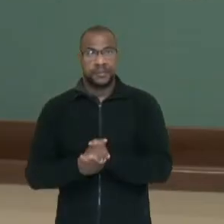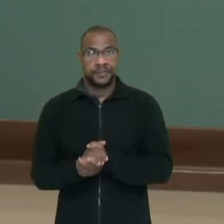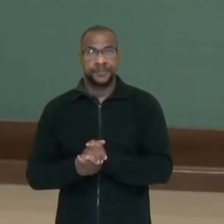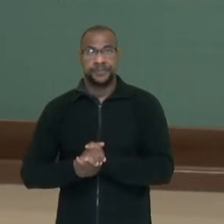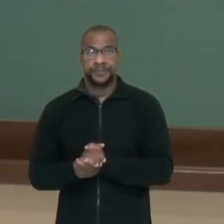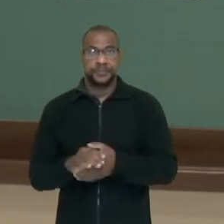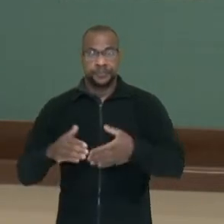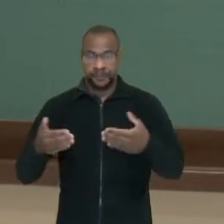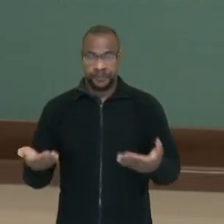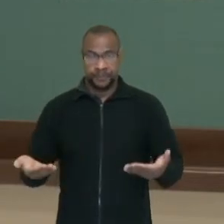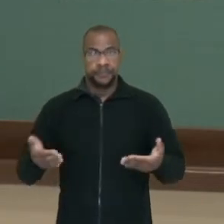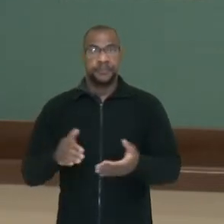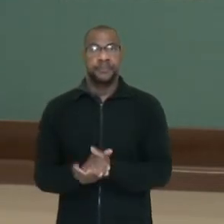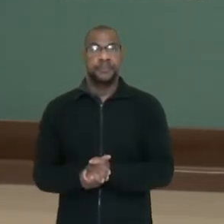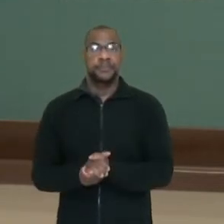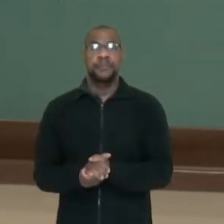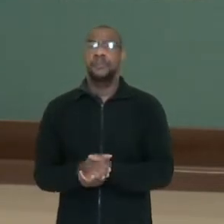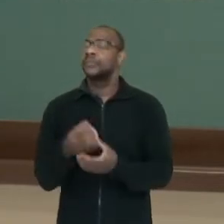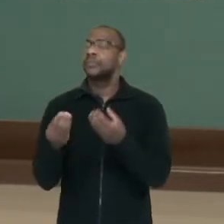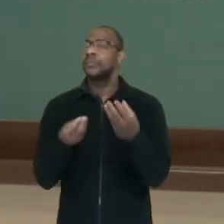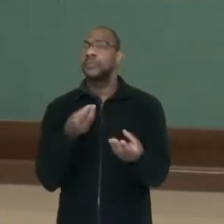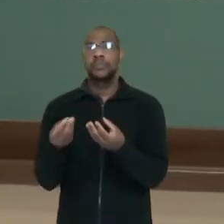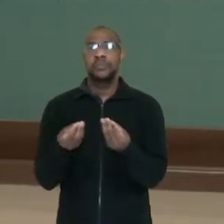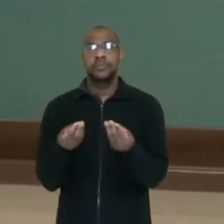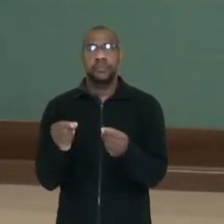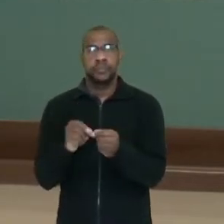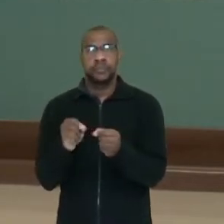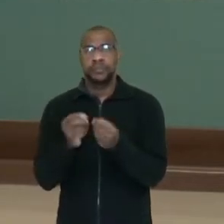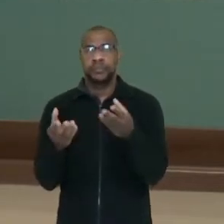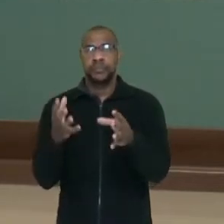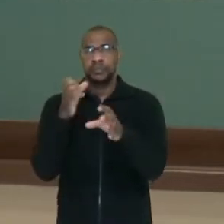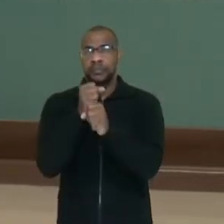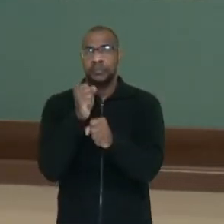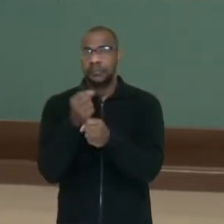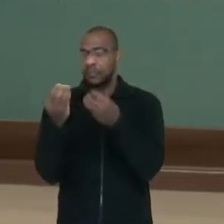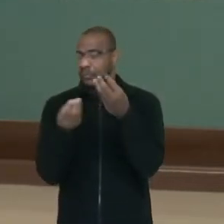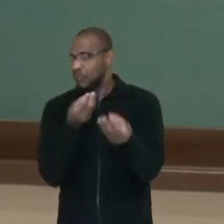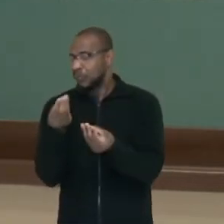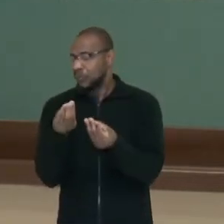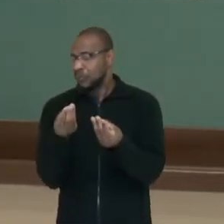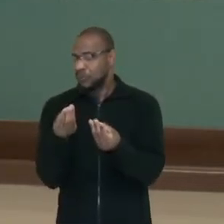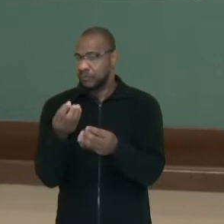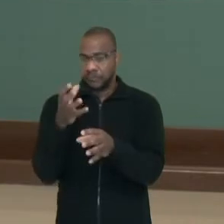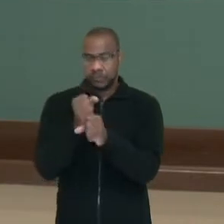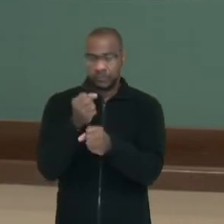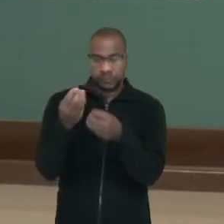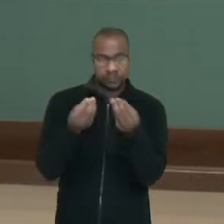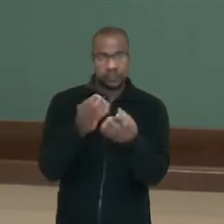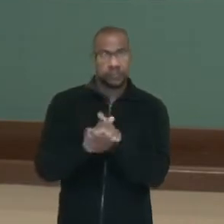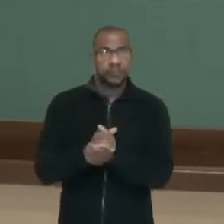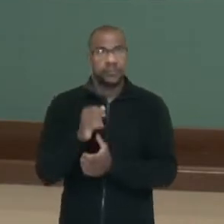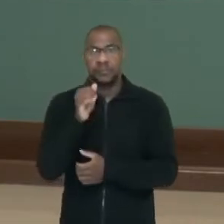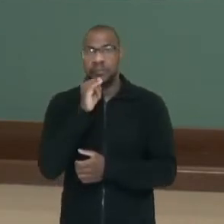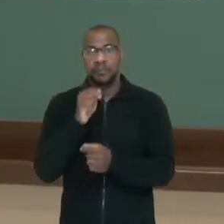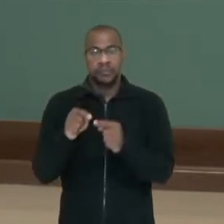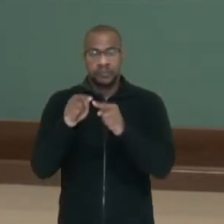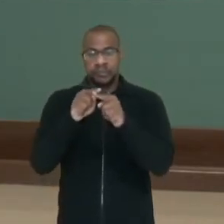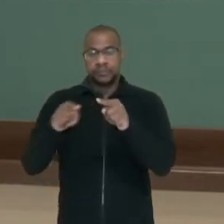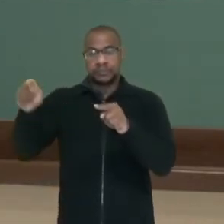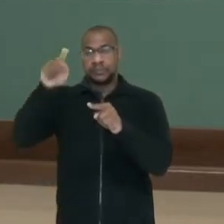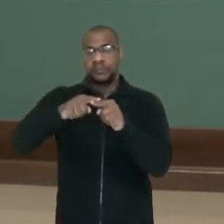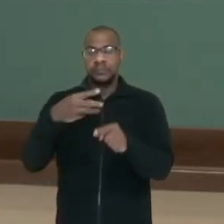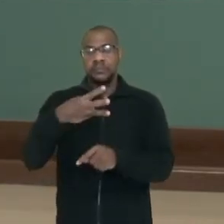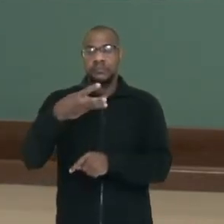bom? E como é que eu determino esse ângulo central? Muito tranquilo, gente. Uma volta inteira aqui não tem 360